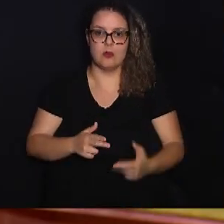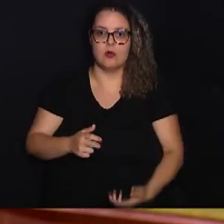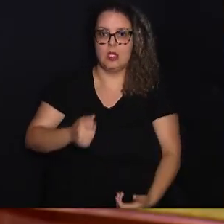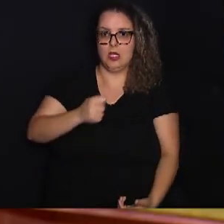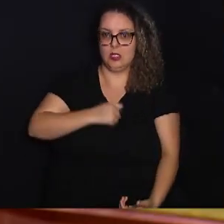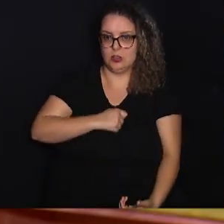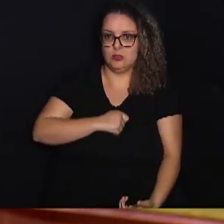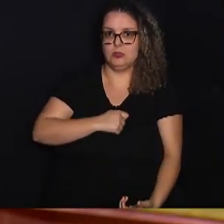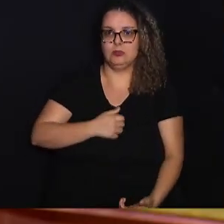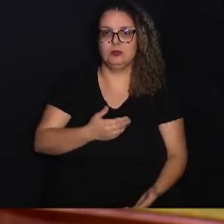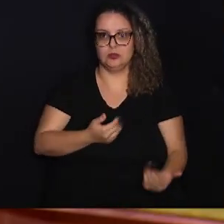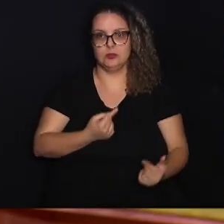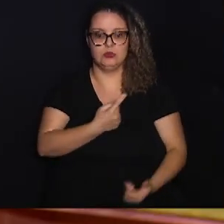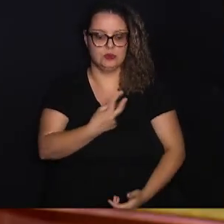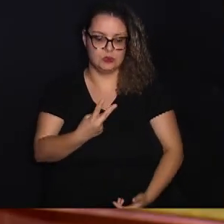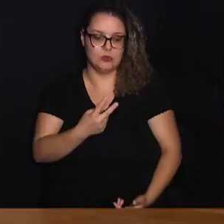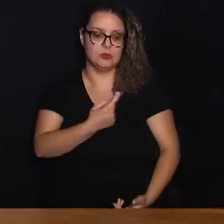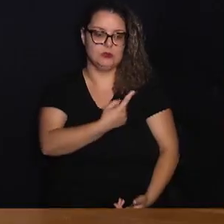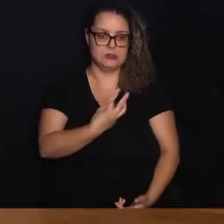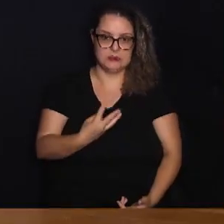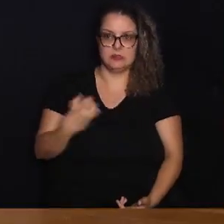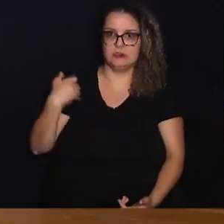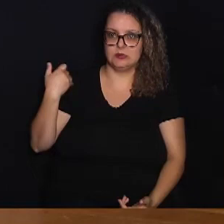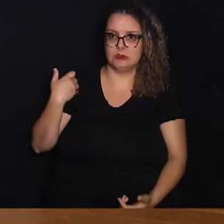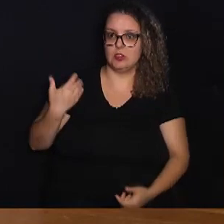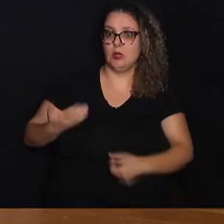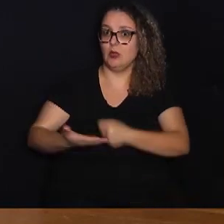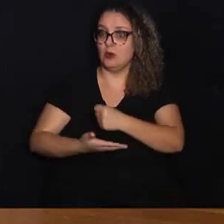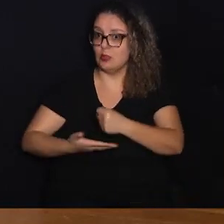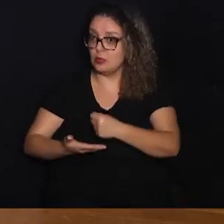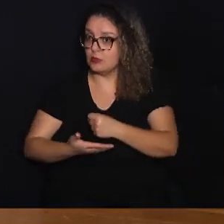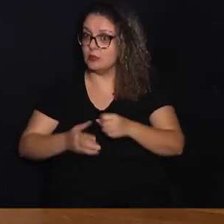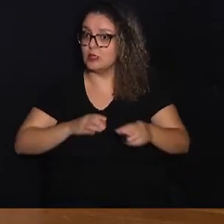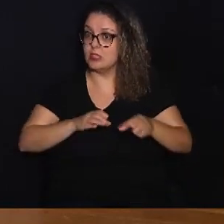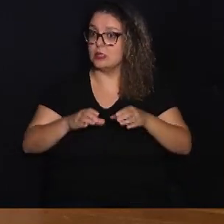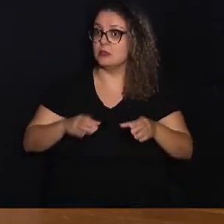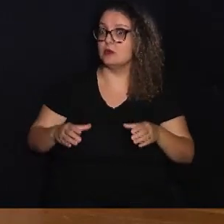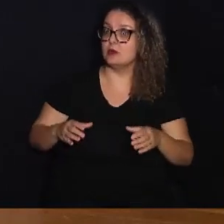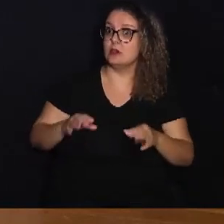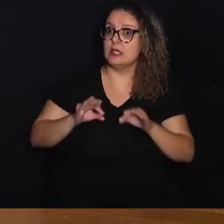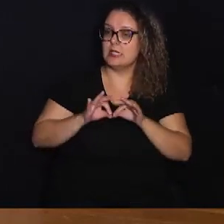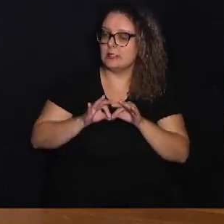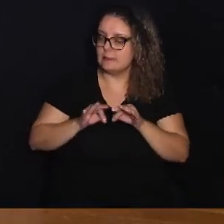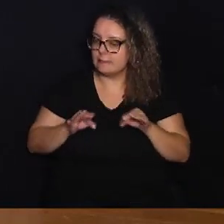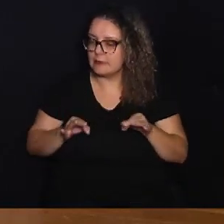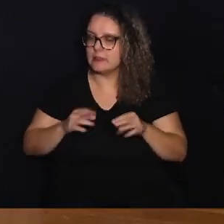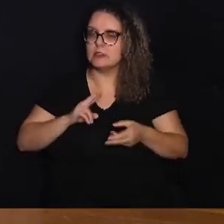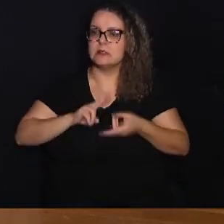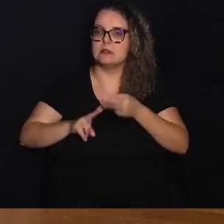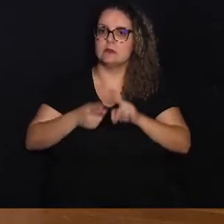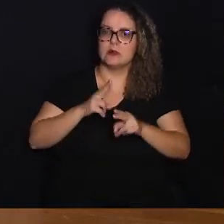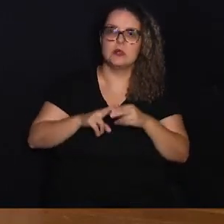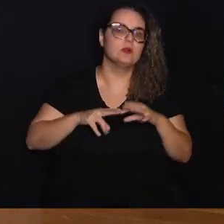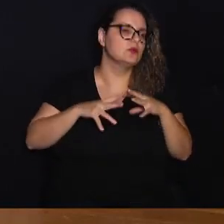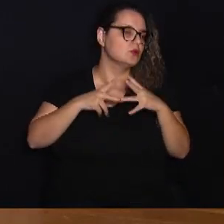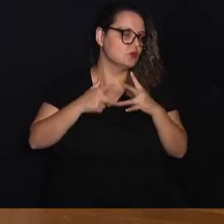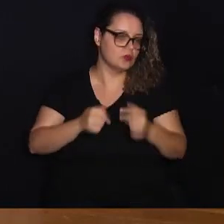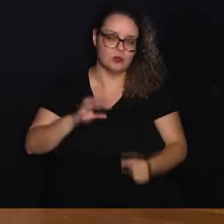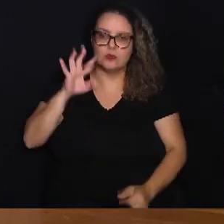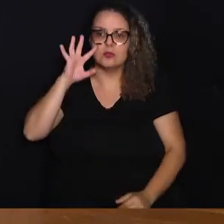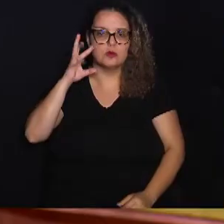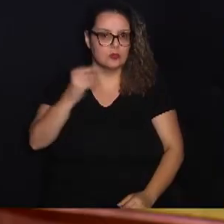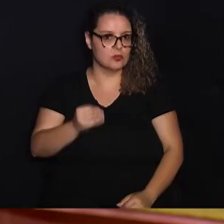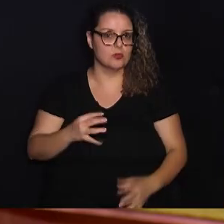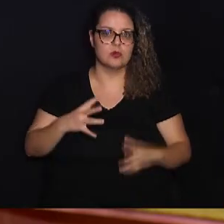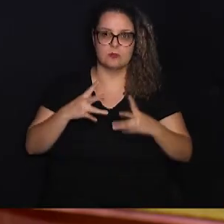antropologia de um jovem de 12, 13 anos. Baseado na coordenação fina, nessas habilidades. Em tudo, e todo o